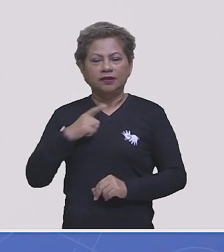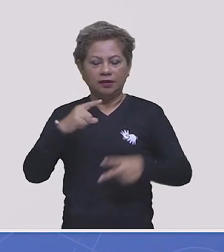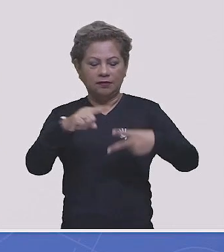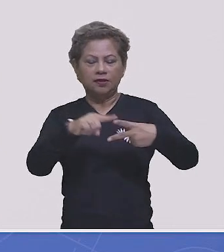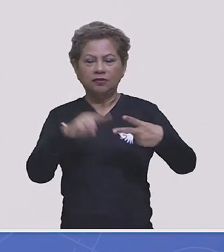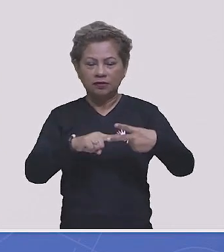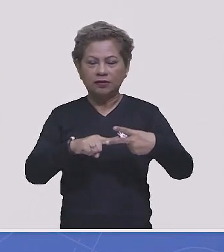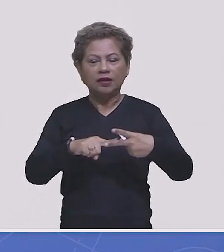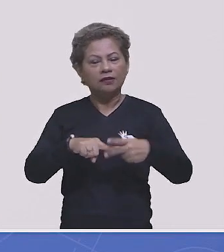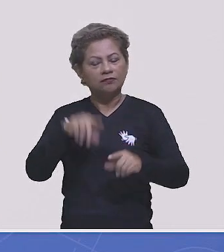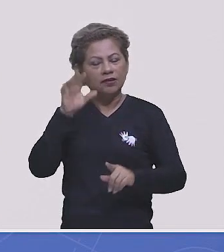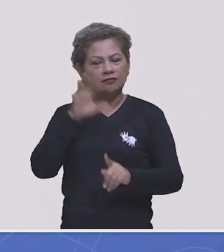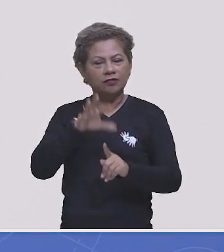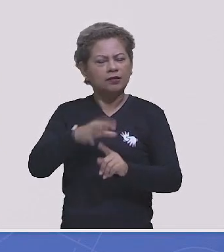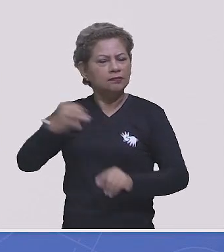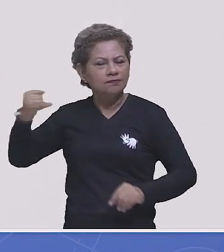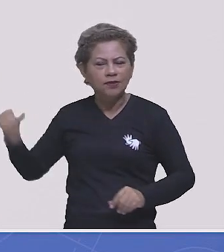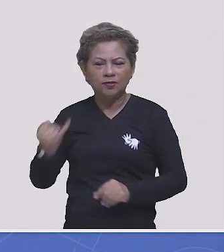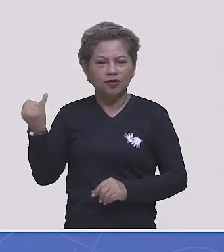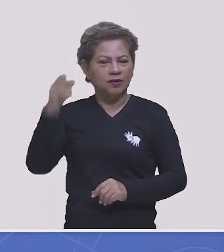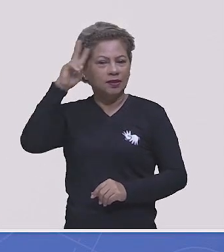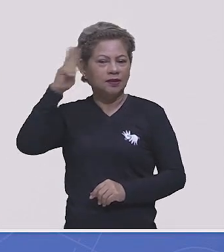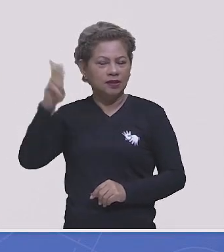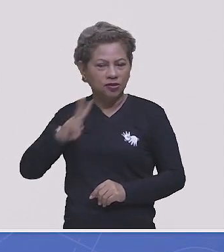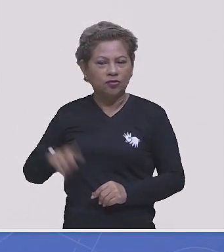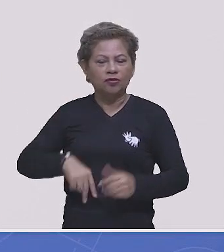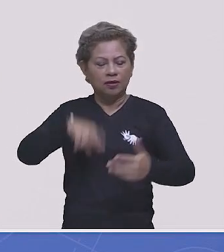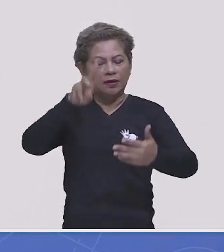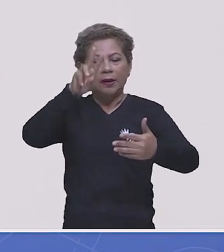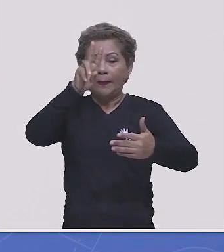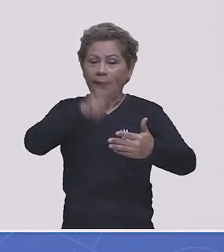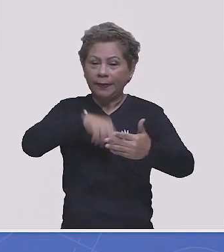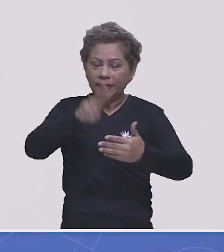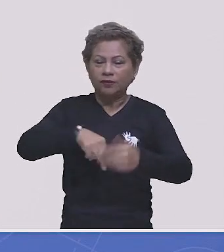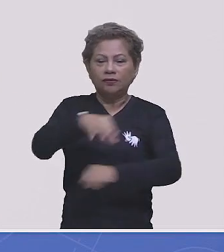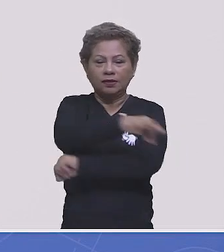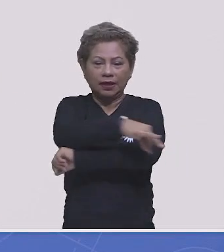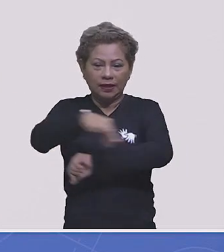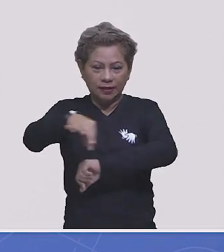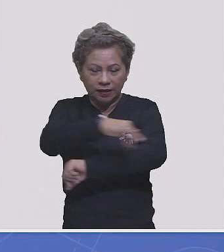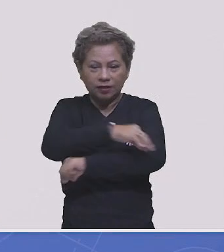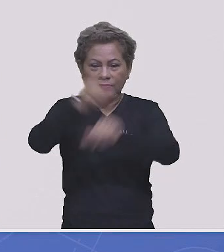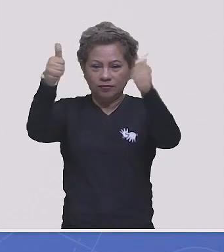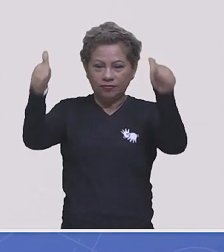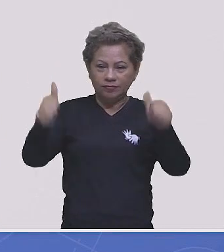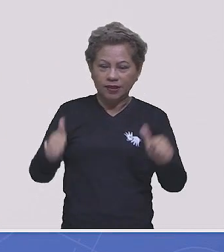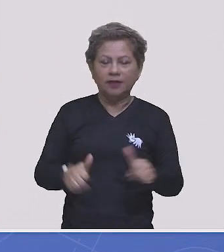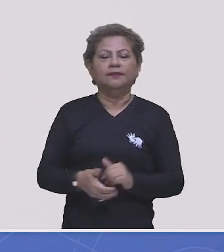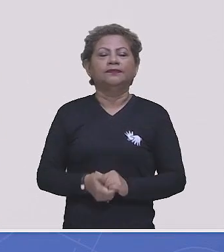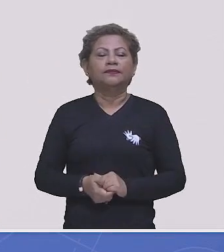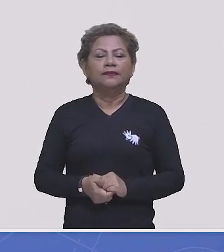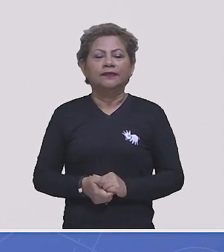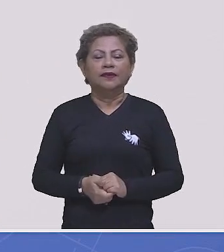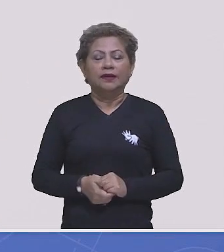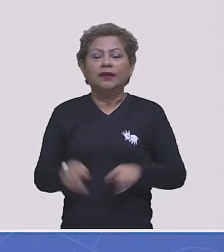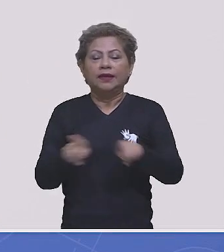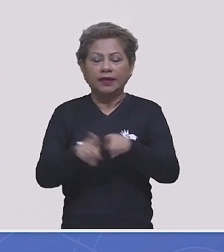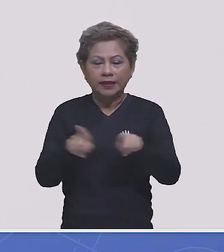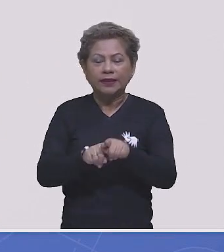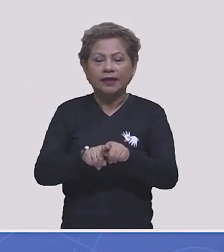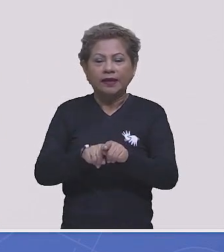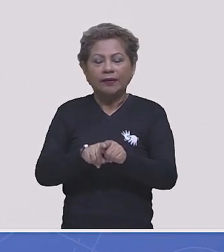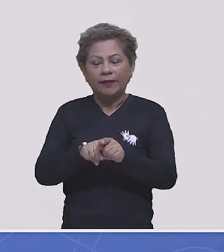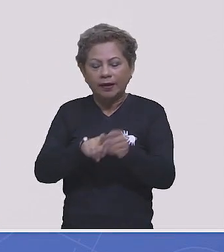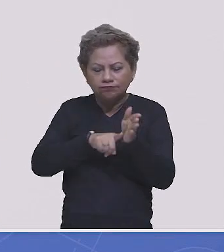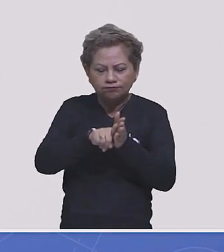nas artes, na arquitetura, escultura, pintura e literatura, e na atividade científica. E